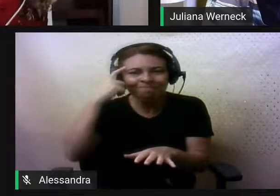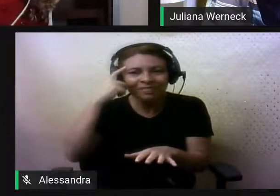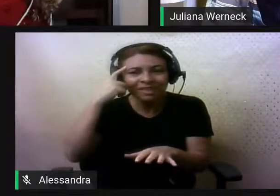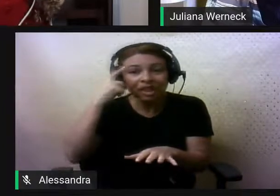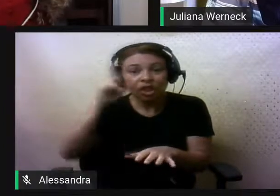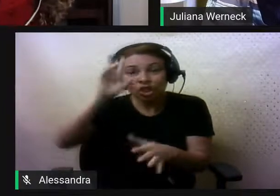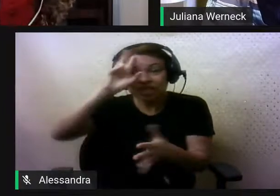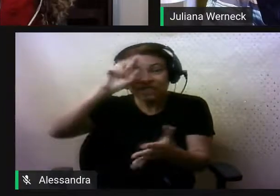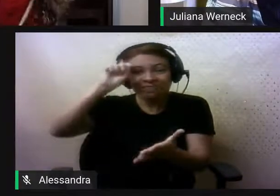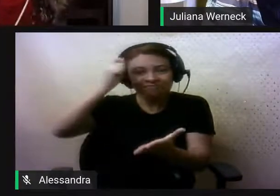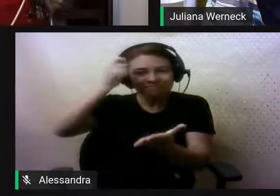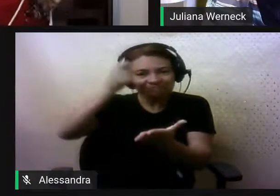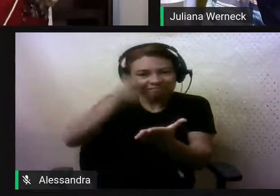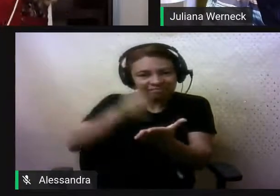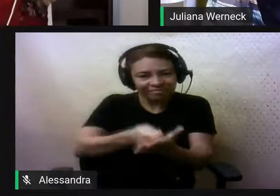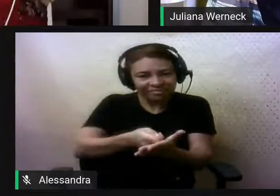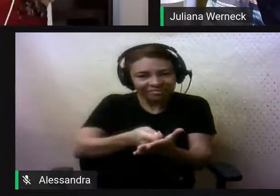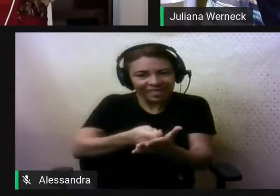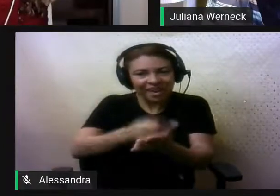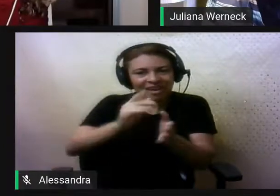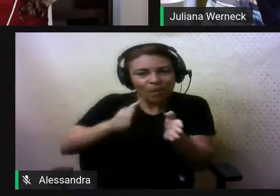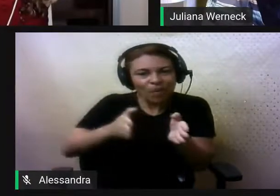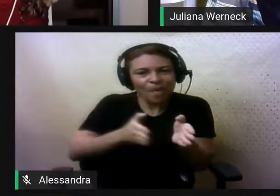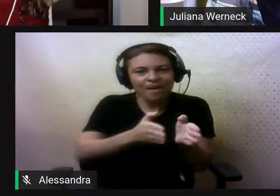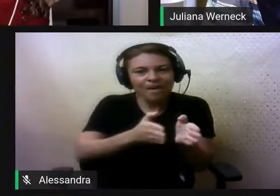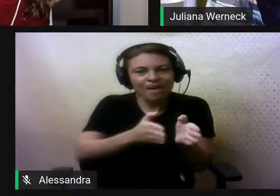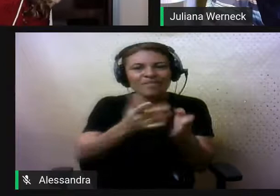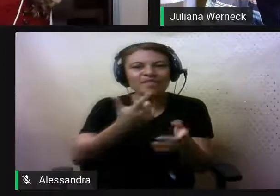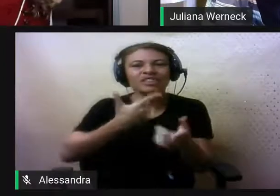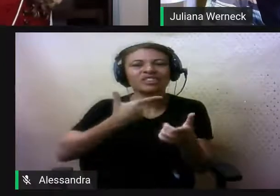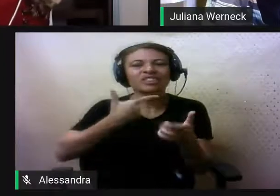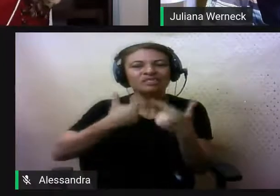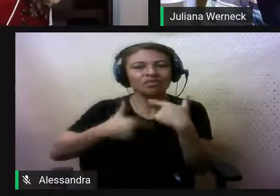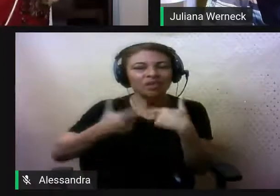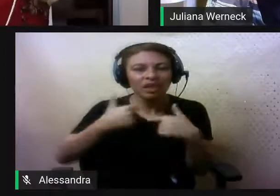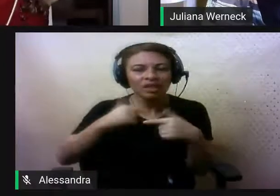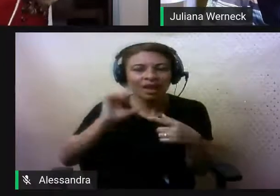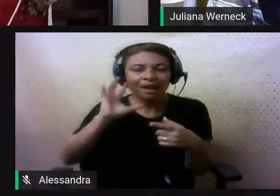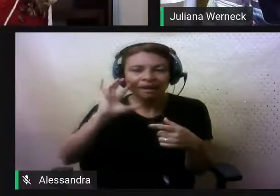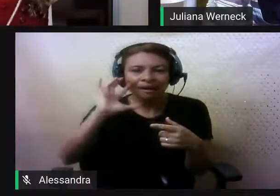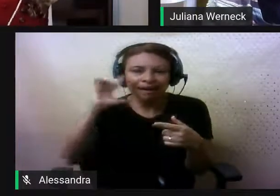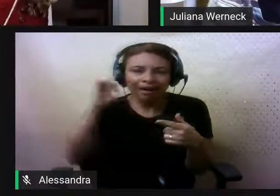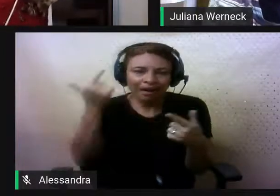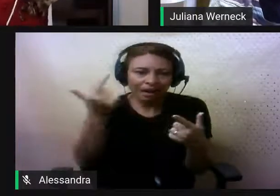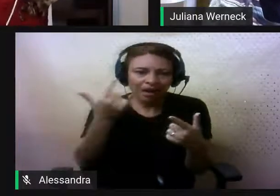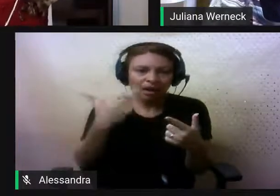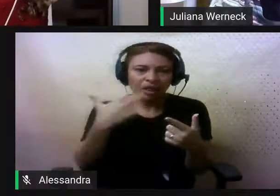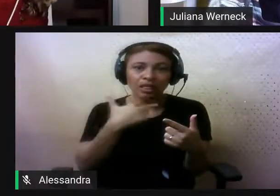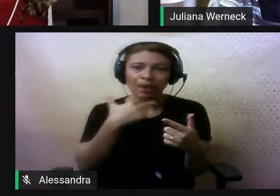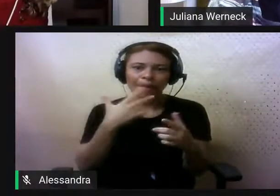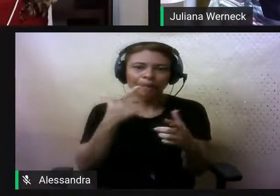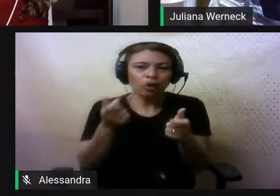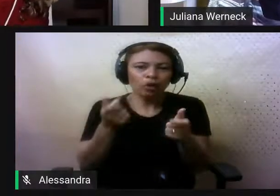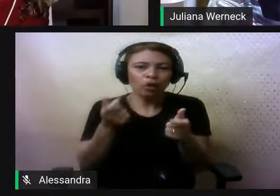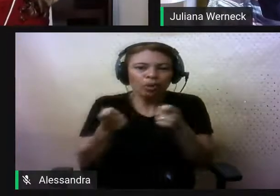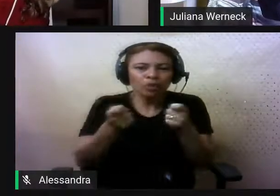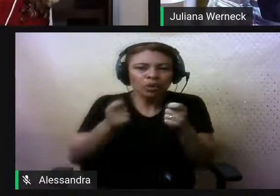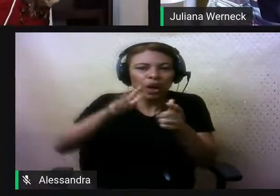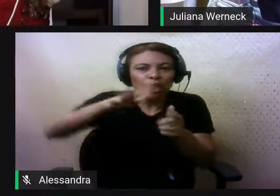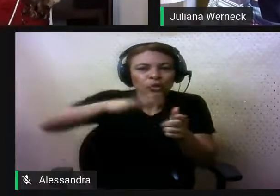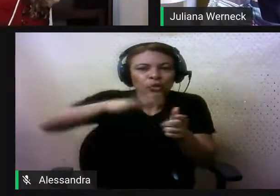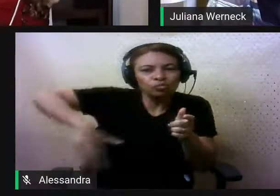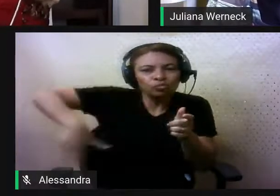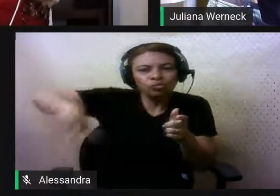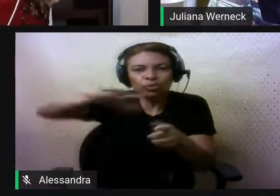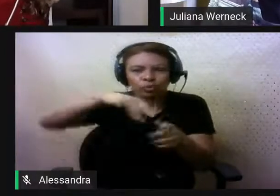nossas decisões que nos levam ao caminho que a gente deseja. É óbvio que a gente não pode controlar o que acontece ao redor da gente. É